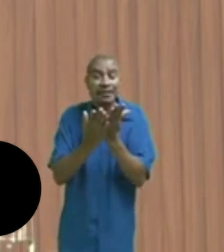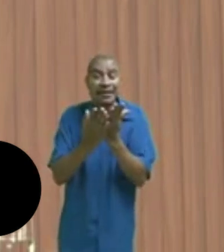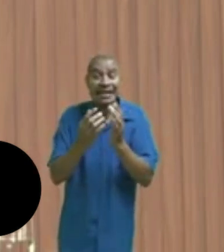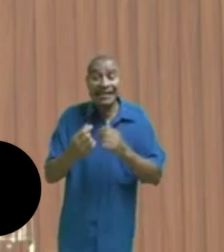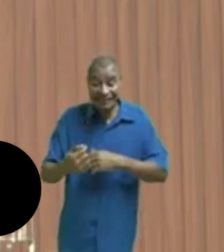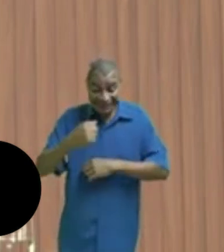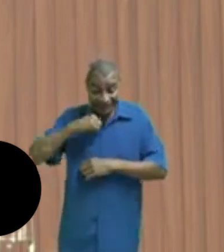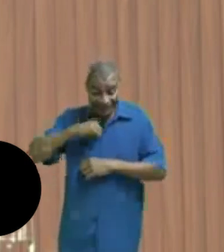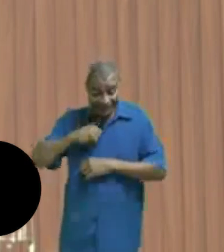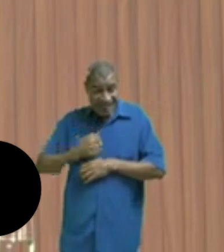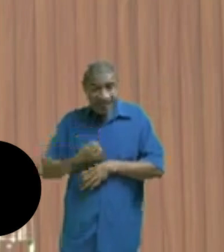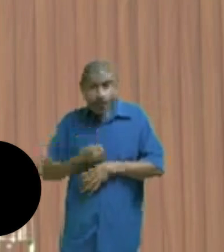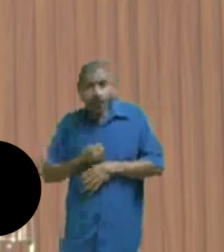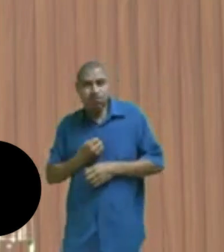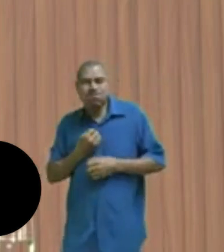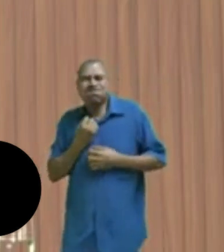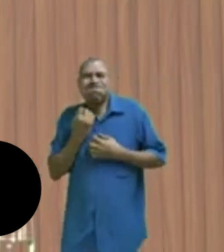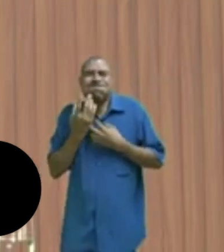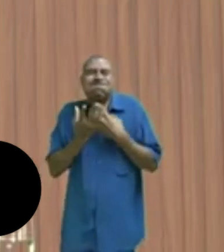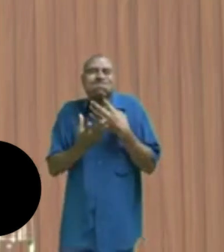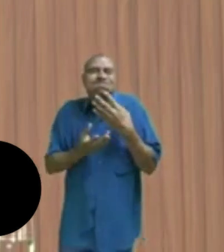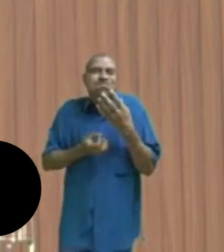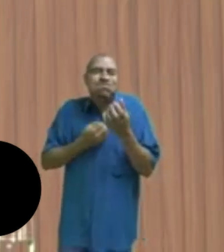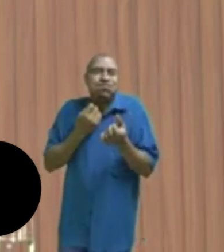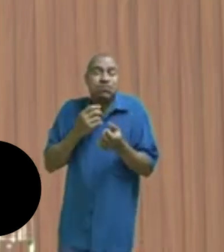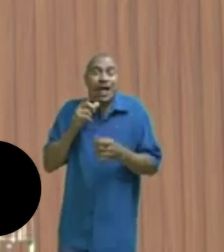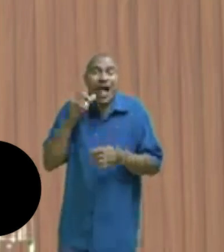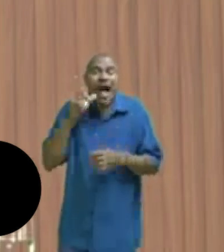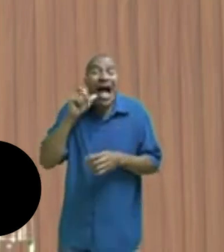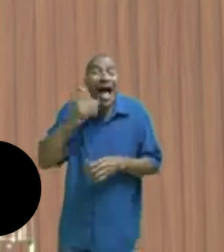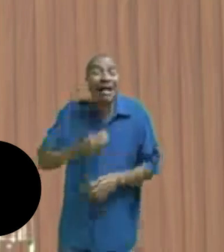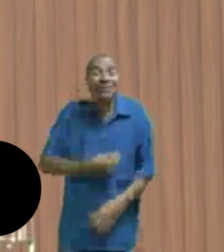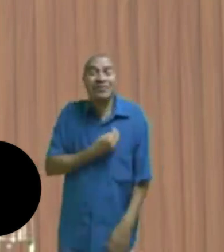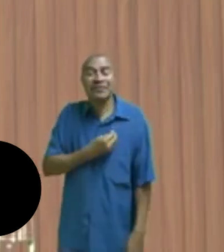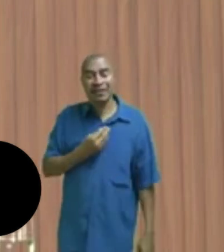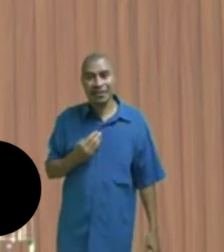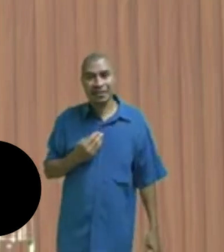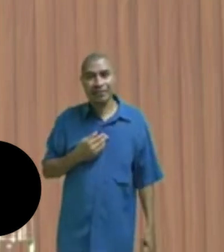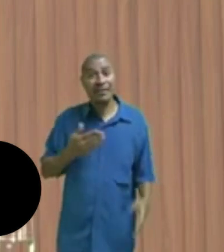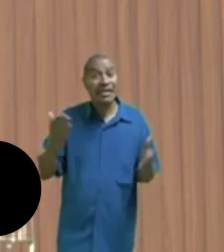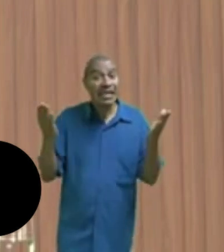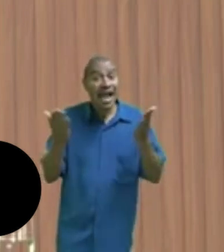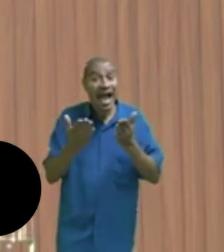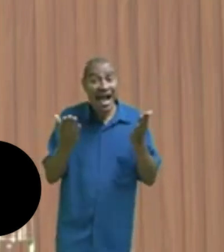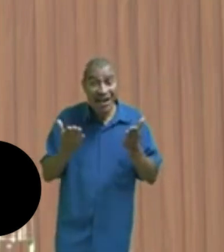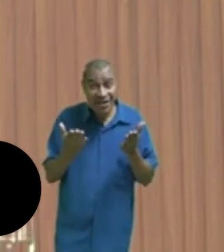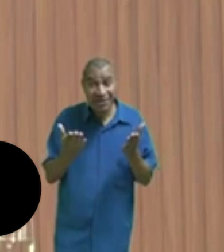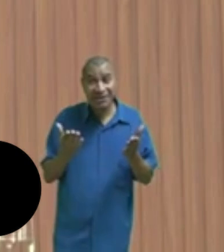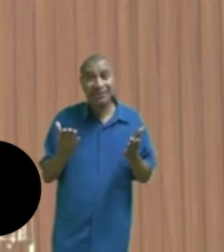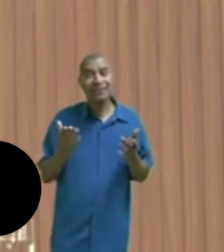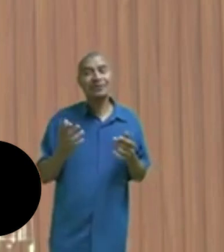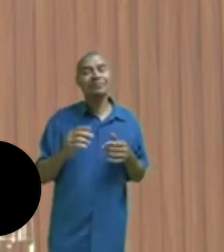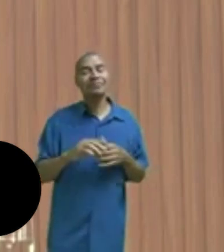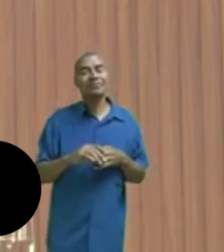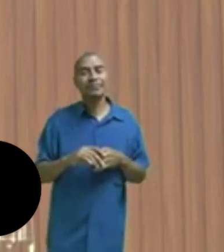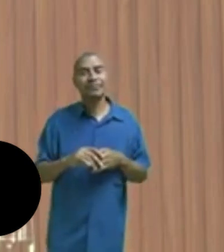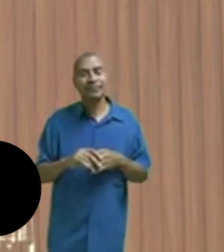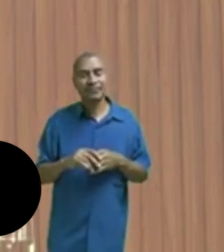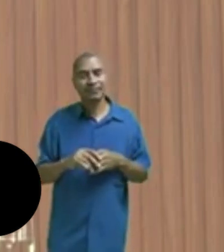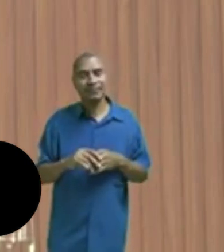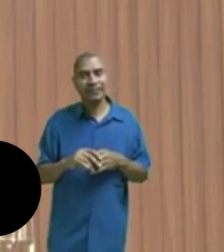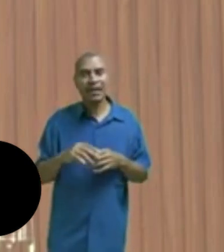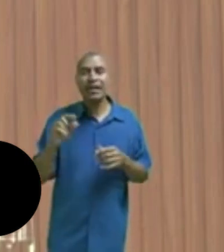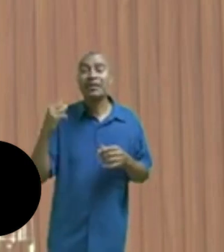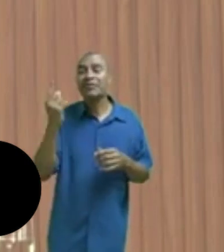viva. E é disso que proclamamos. Que nessa manhã, meus irmãos e minhas irmãs,